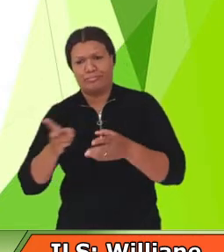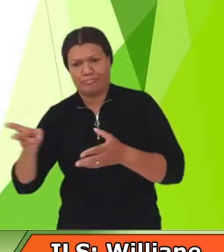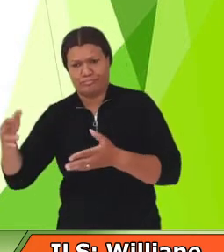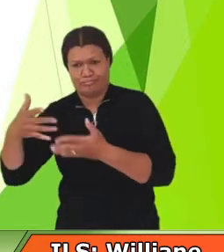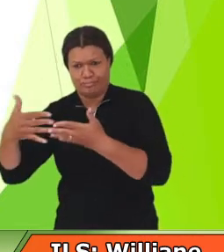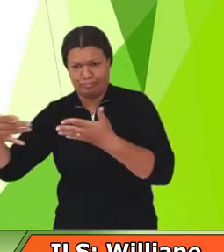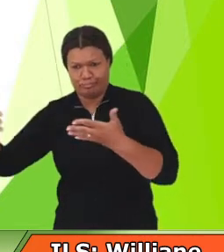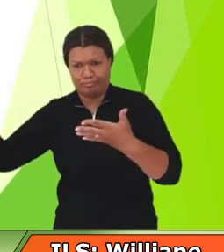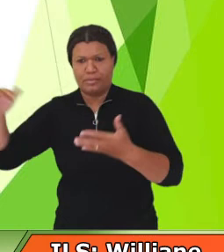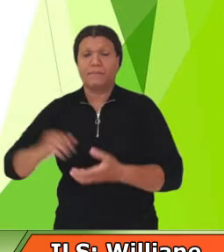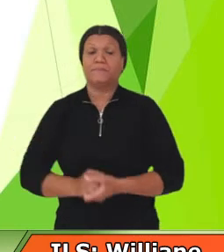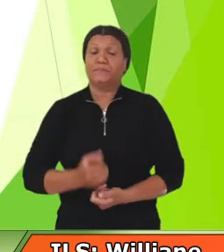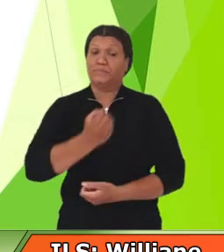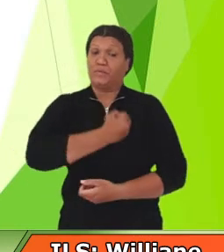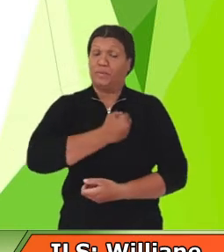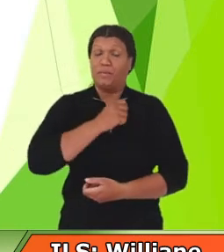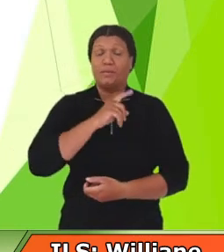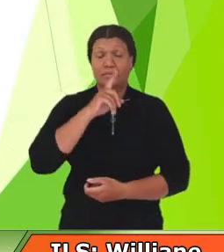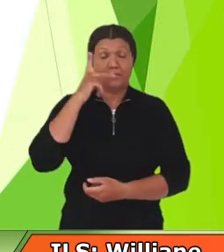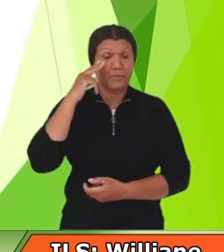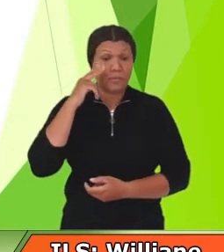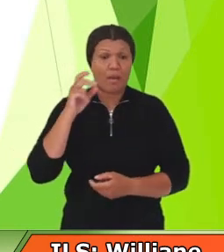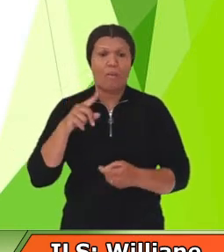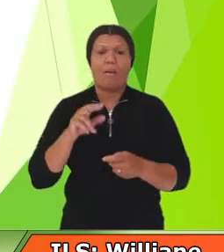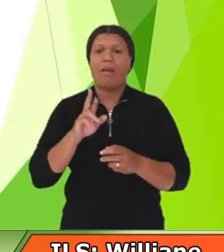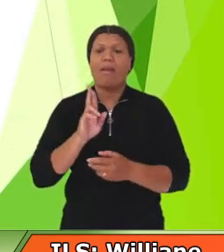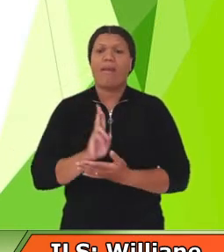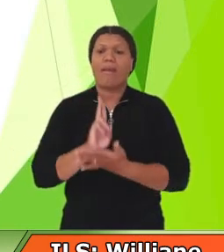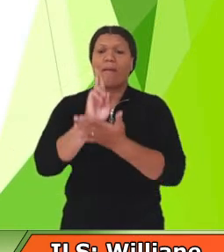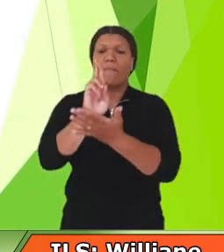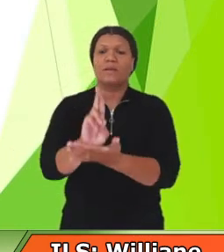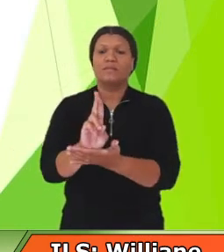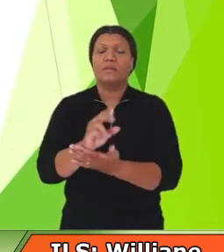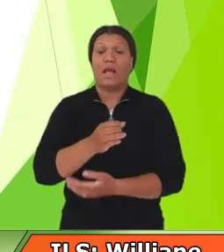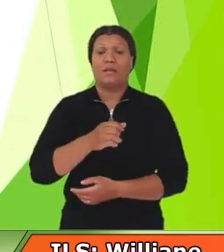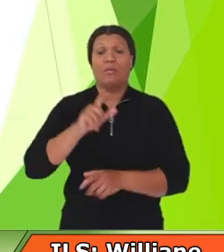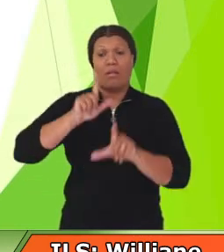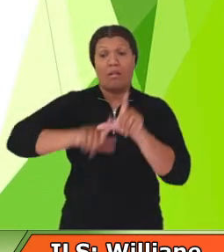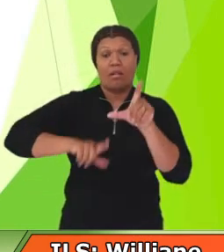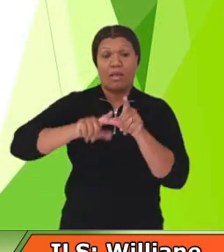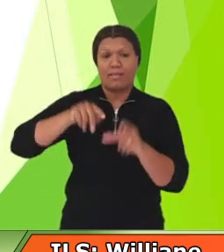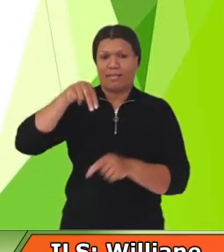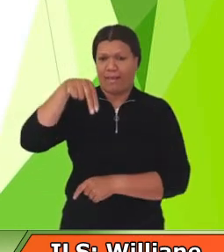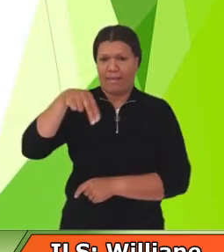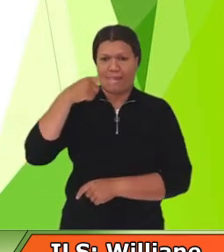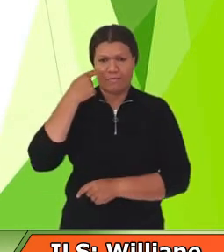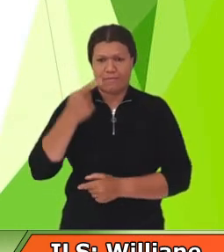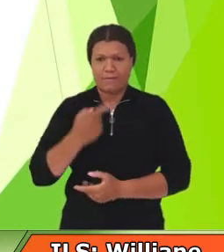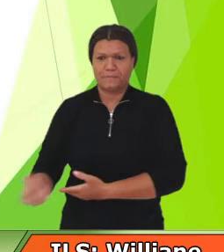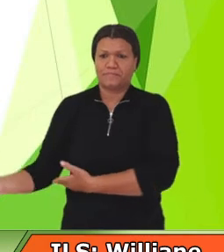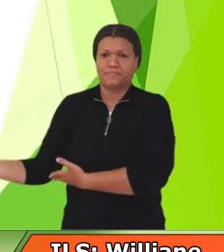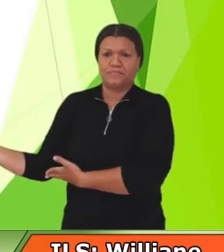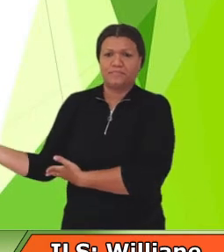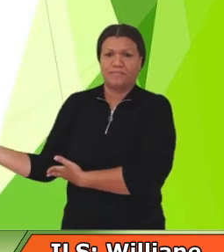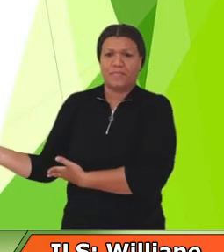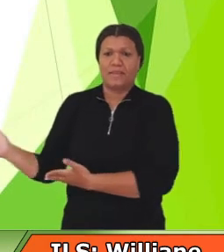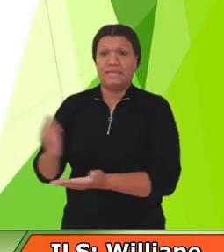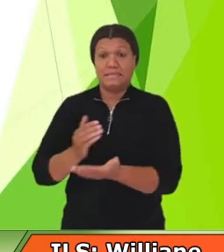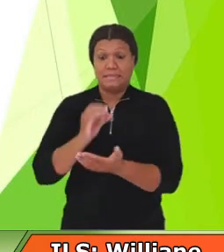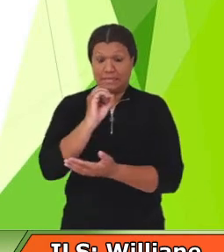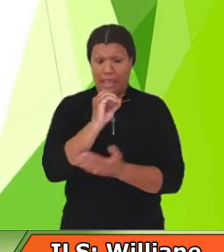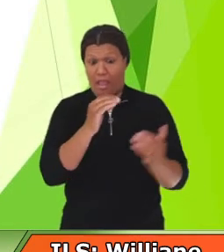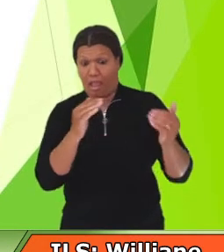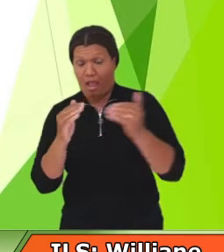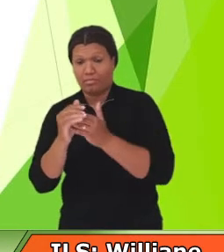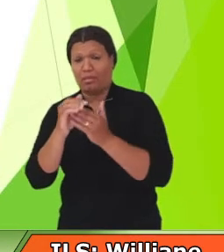Os números naturais são representados pela letra N, começando do zero até o infinito.